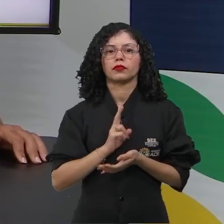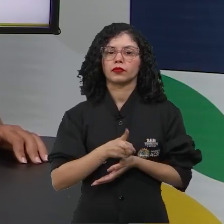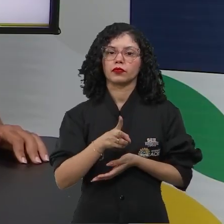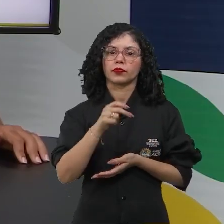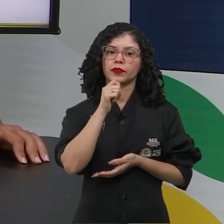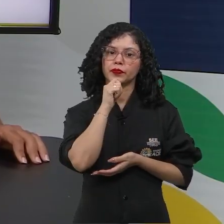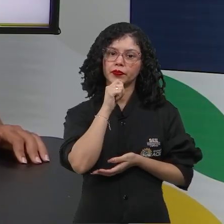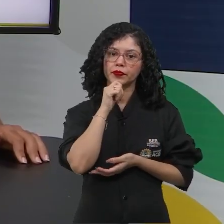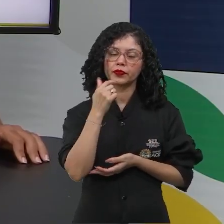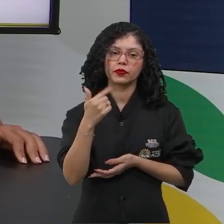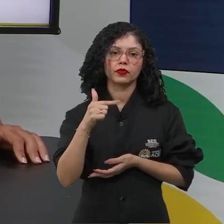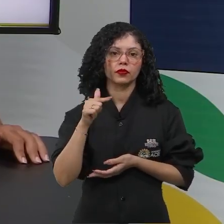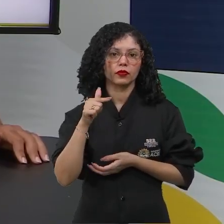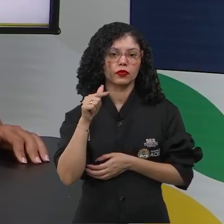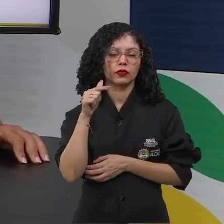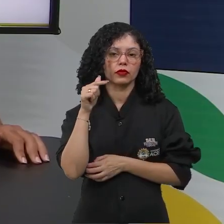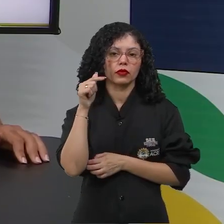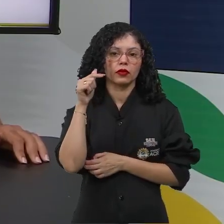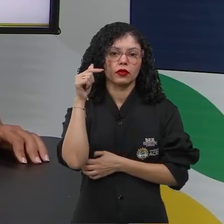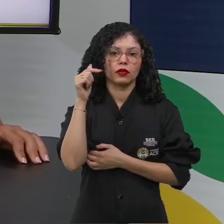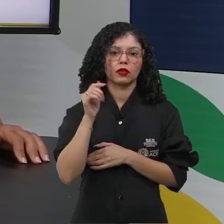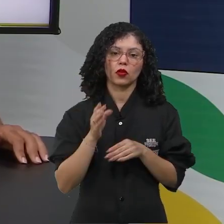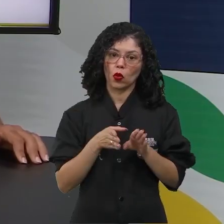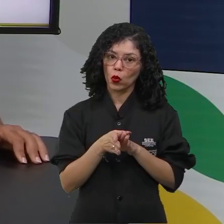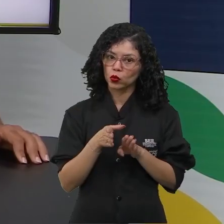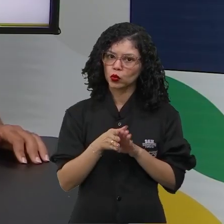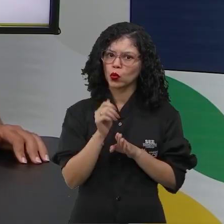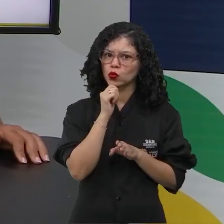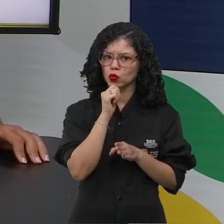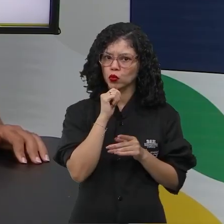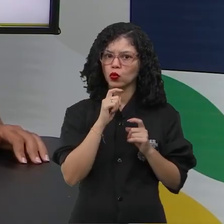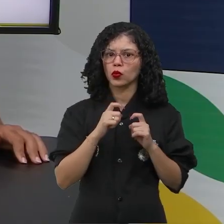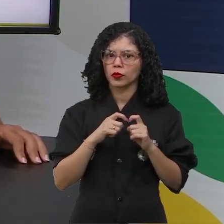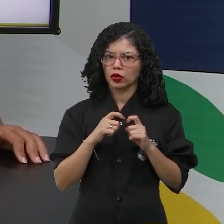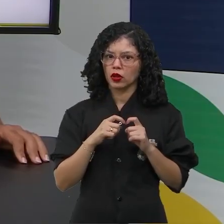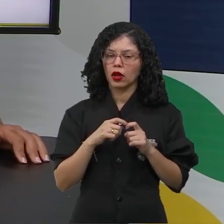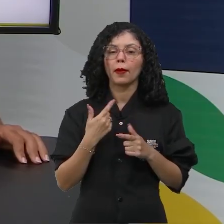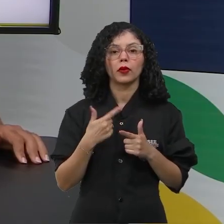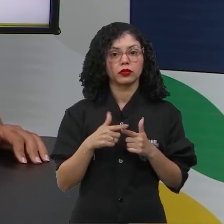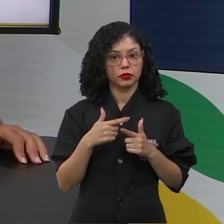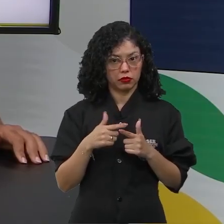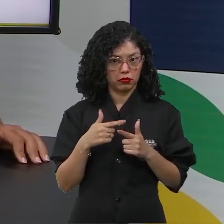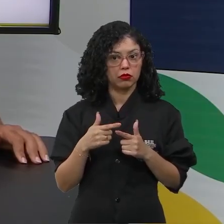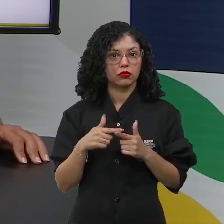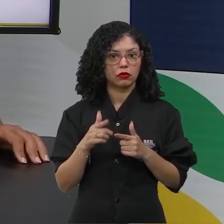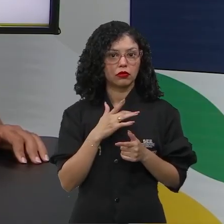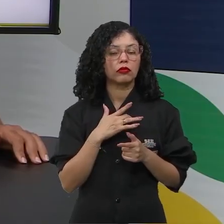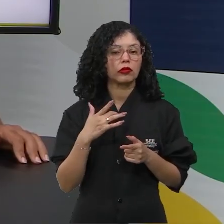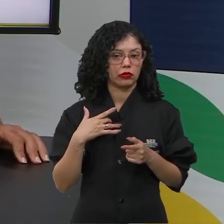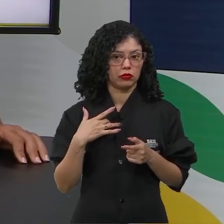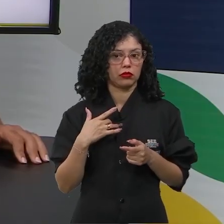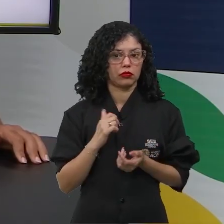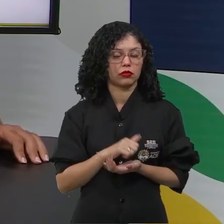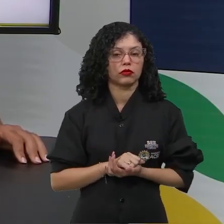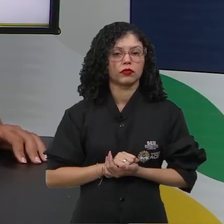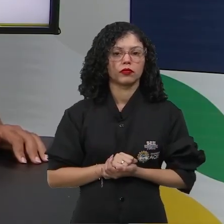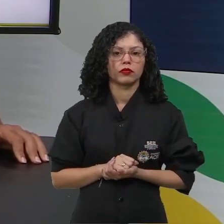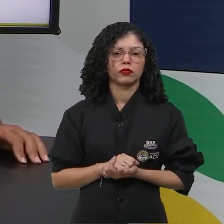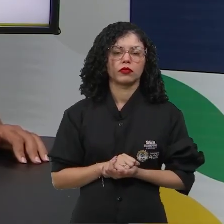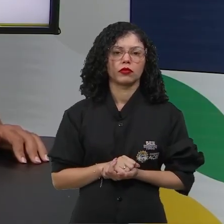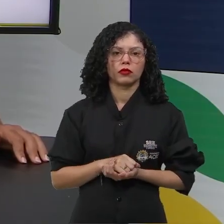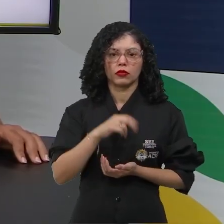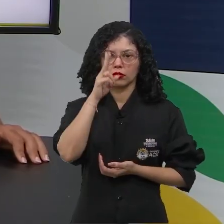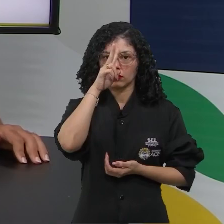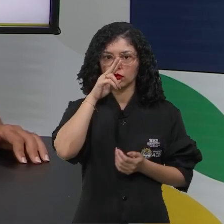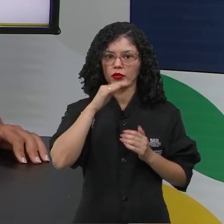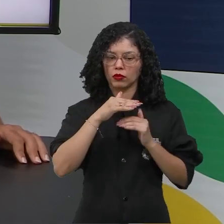distorcida, sem orientação técnica, aí realmente pode ser prejudicial à saúde, por exemplo, aqui as funções renais. Ok? Lembrando